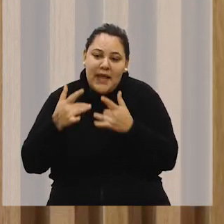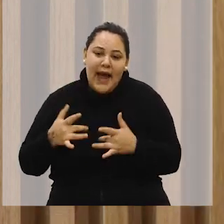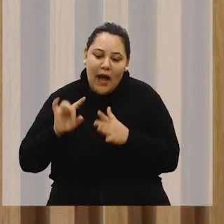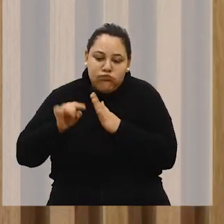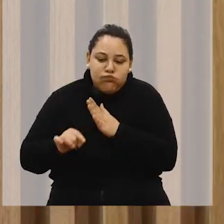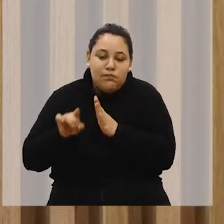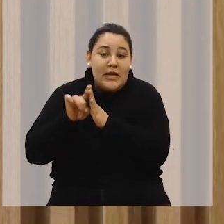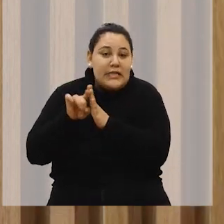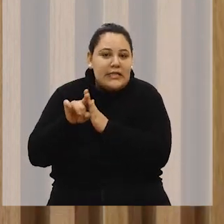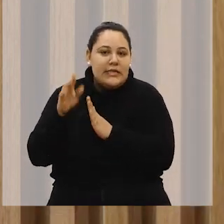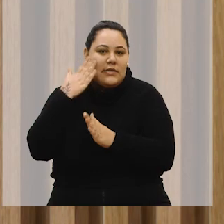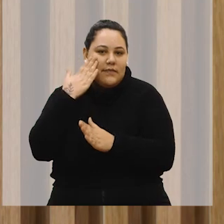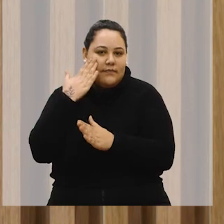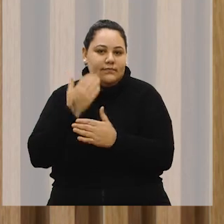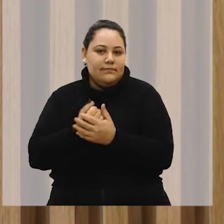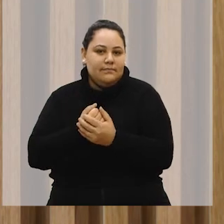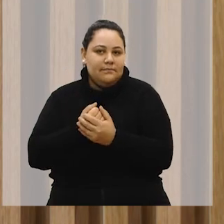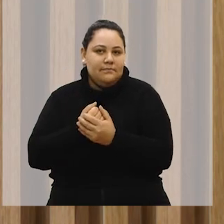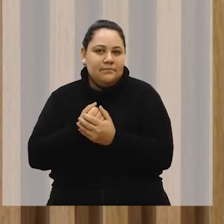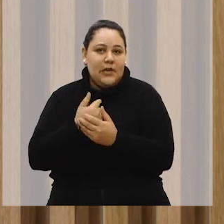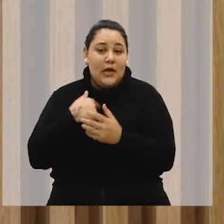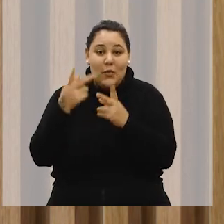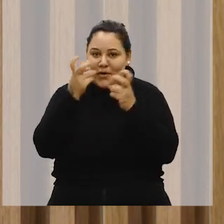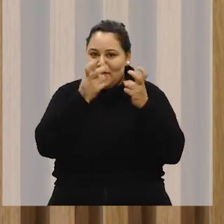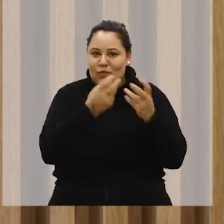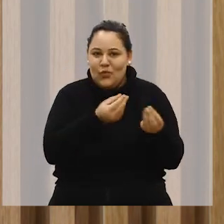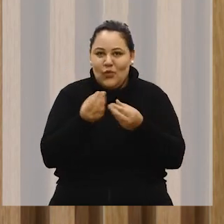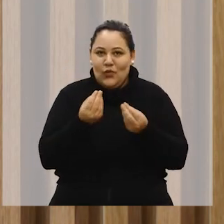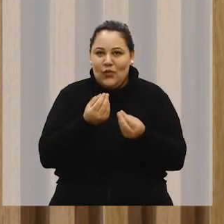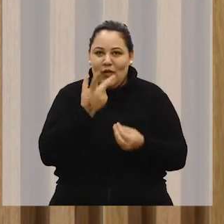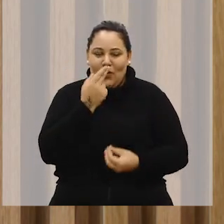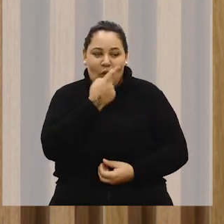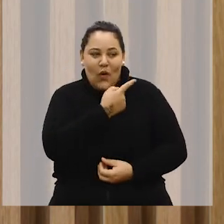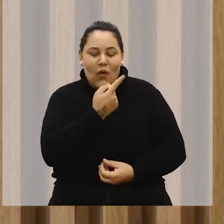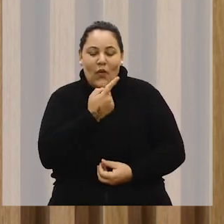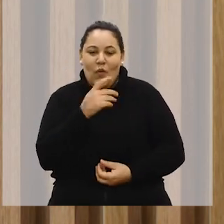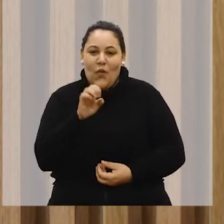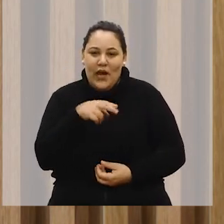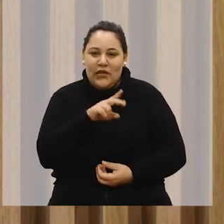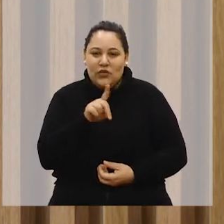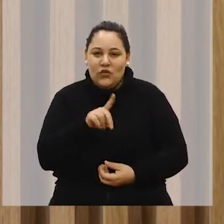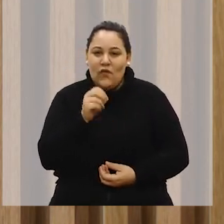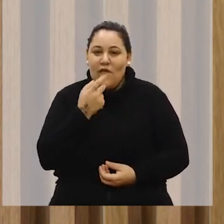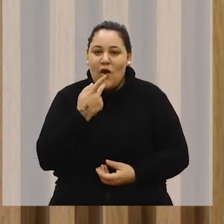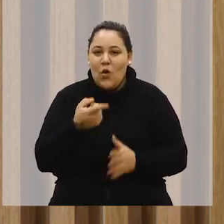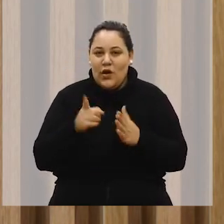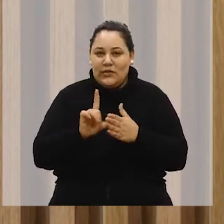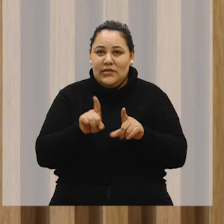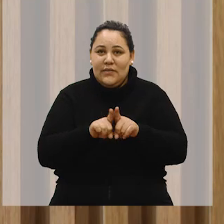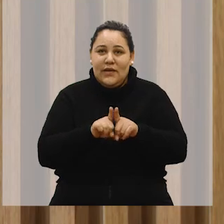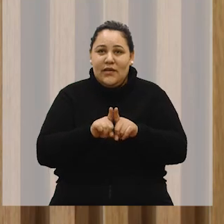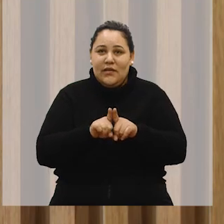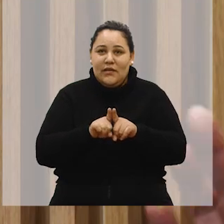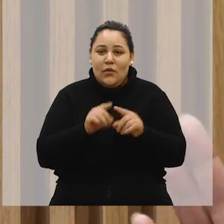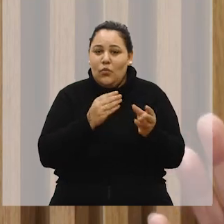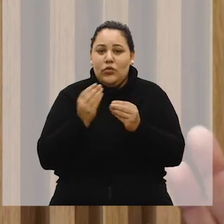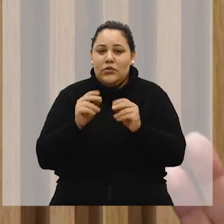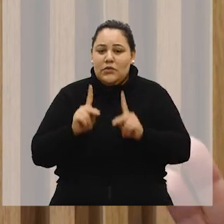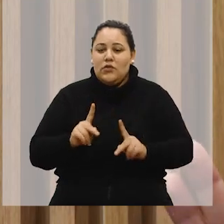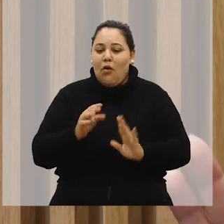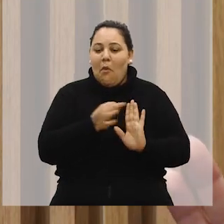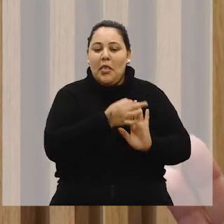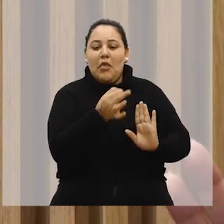fundamentadas. E o que eu percebo é que e aí bem no início da tua fala, né? Muita gente se posiciona porque